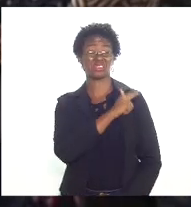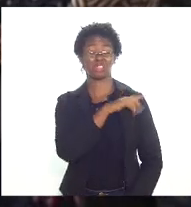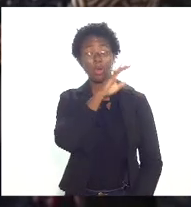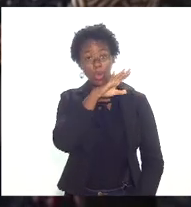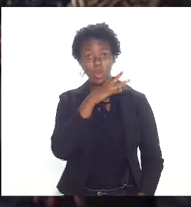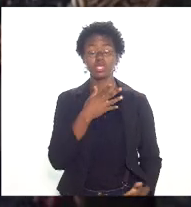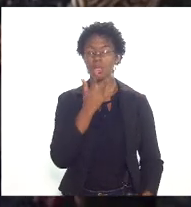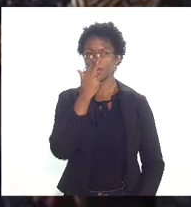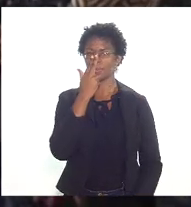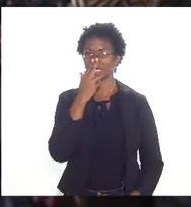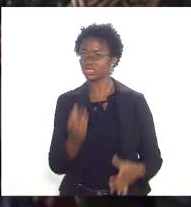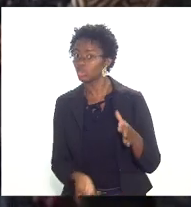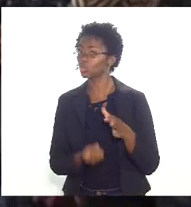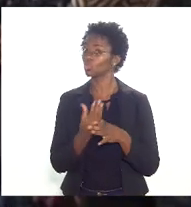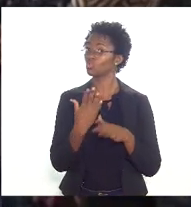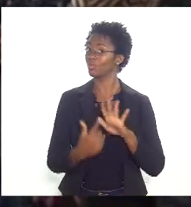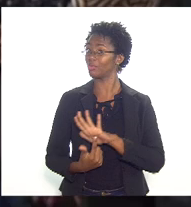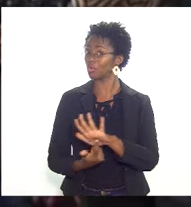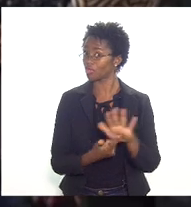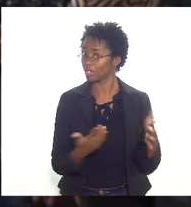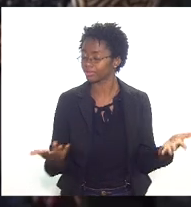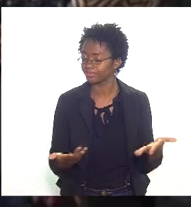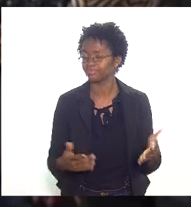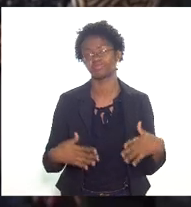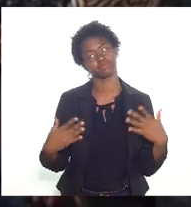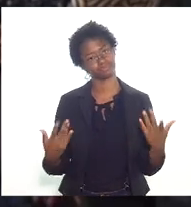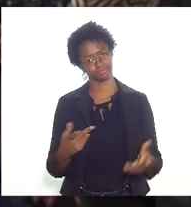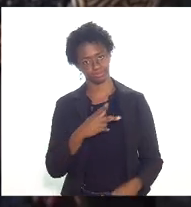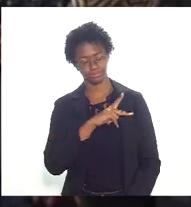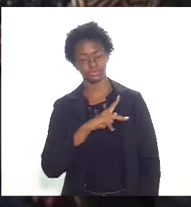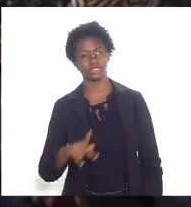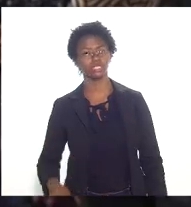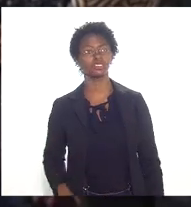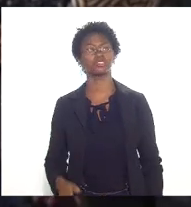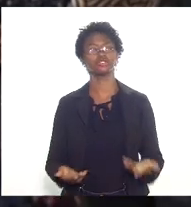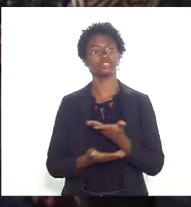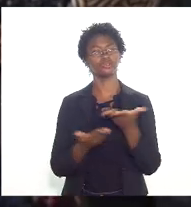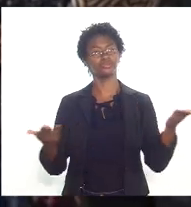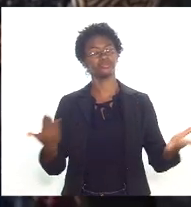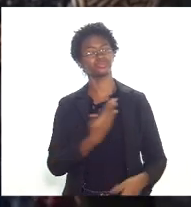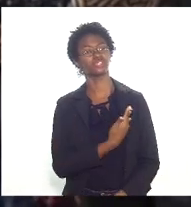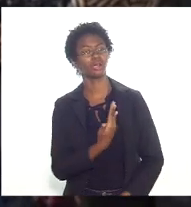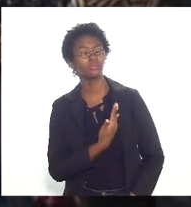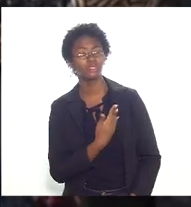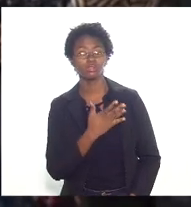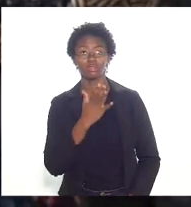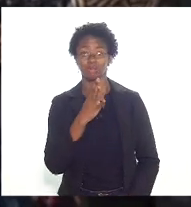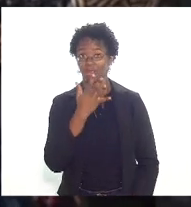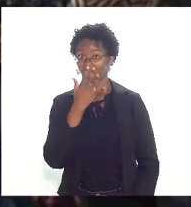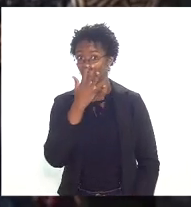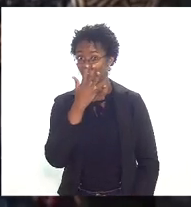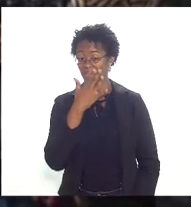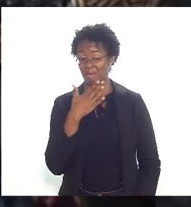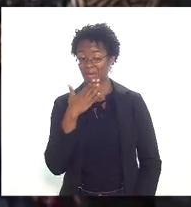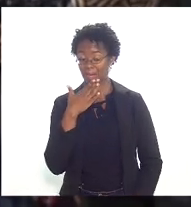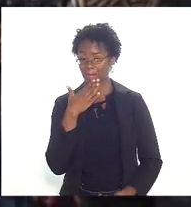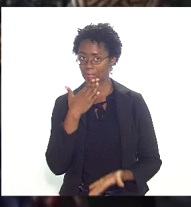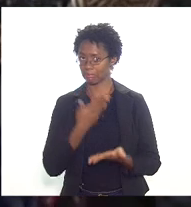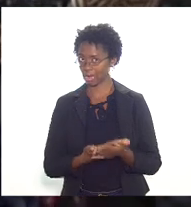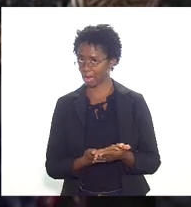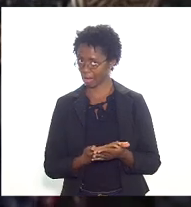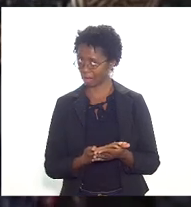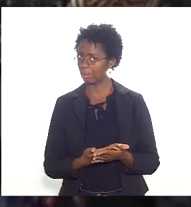começa a vir à tona Presidente André Ceciliano e demais colegas página e os senhores que no dia